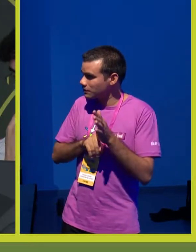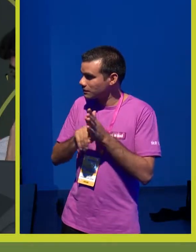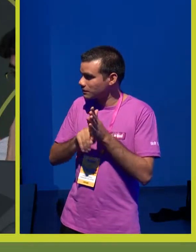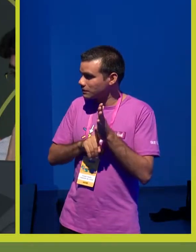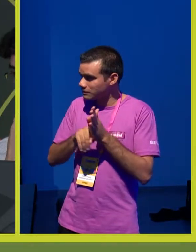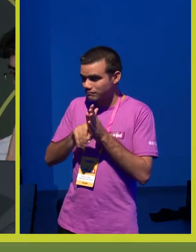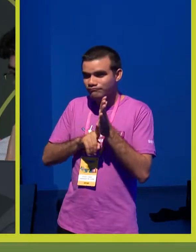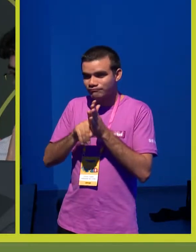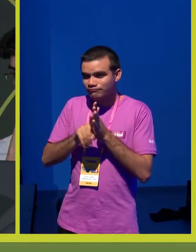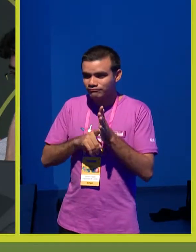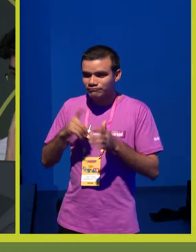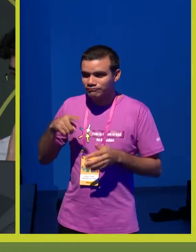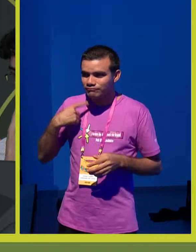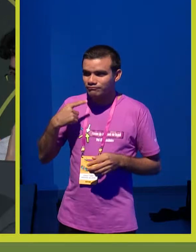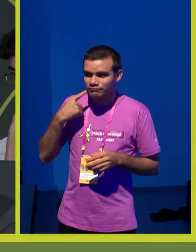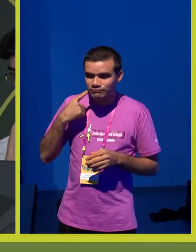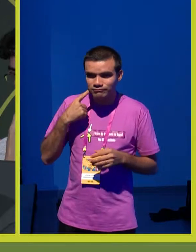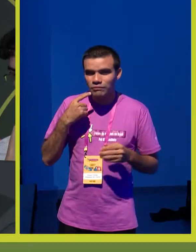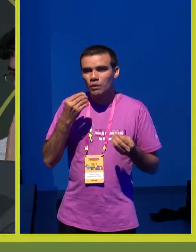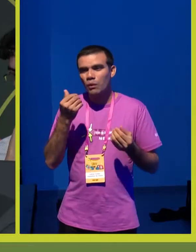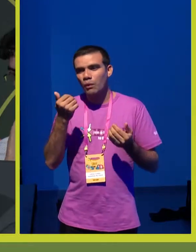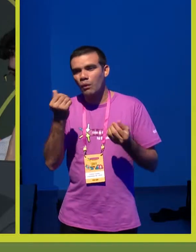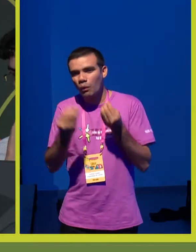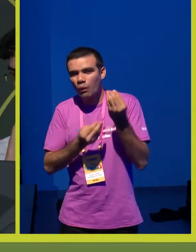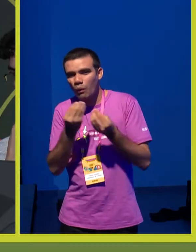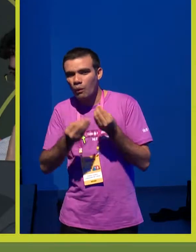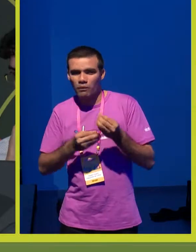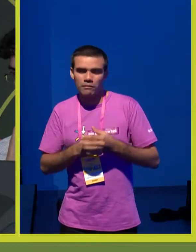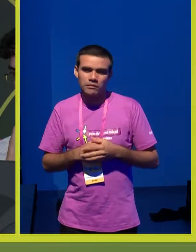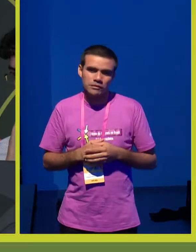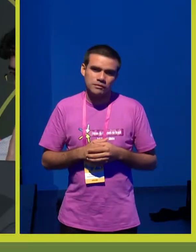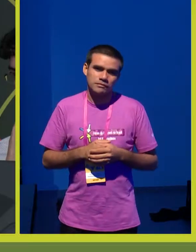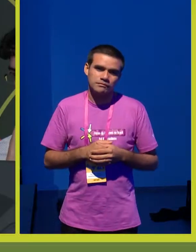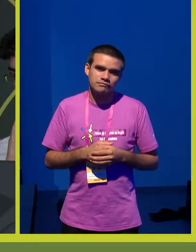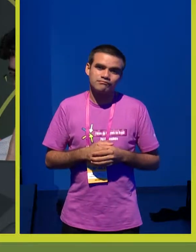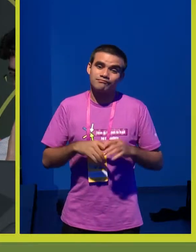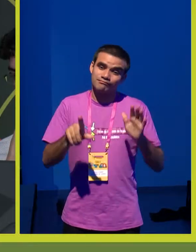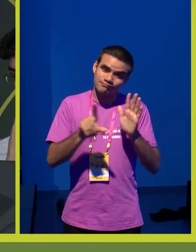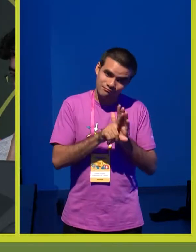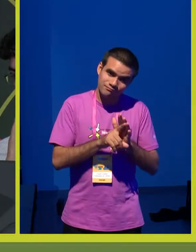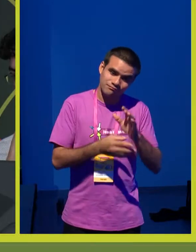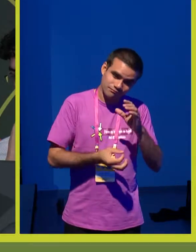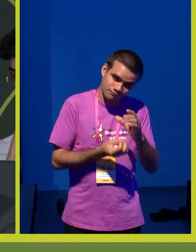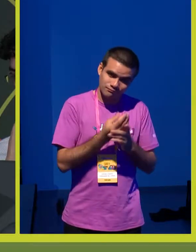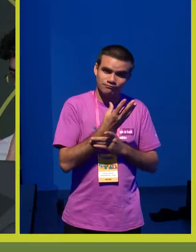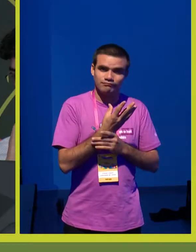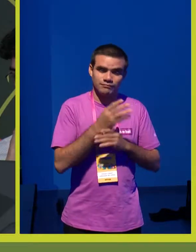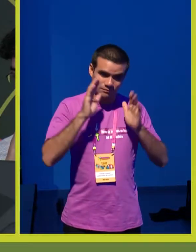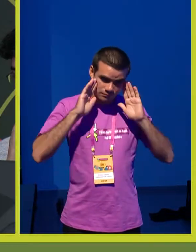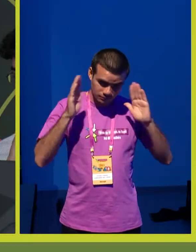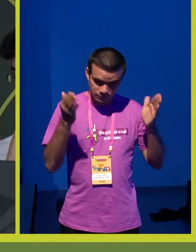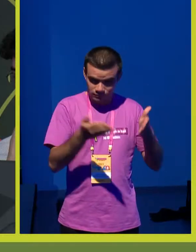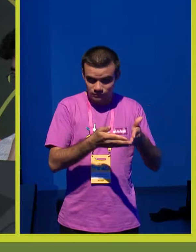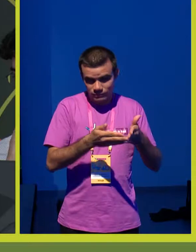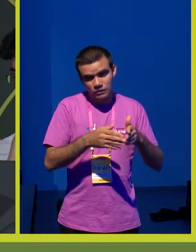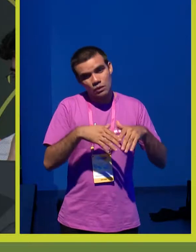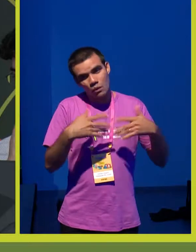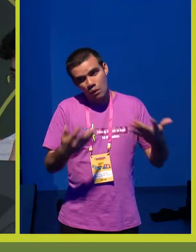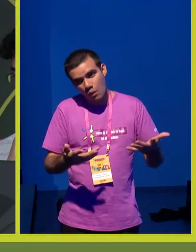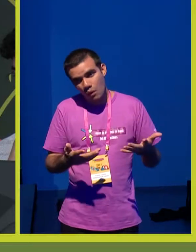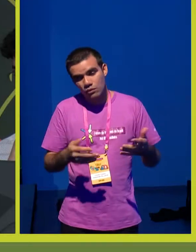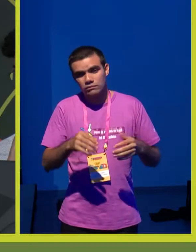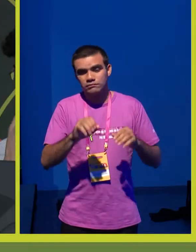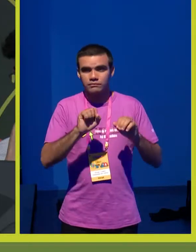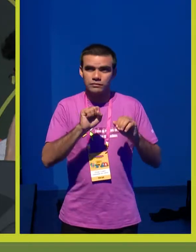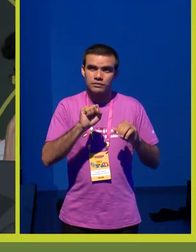para a gente ver quais as maneiras de compor leis específicas ou composições